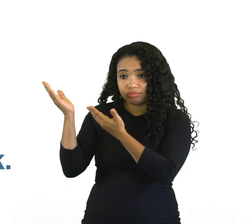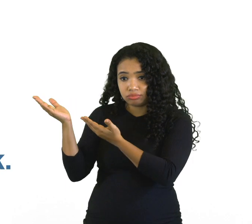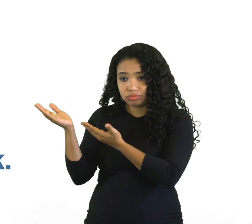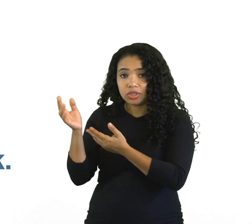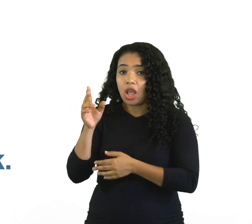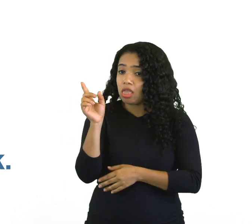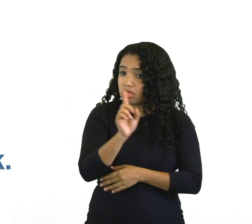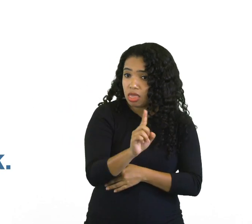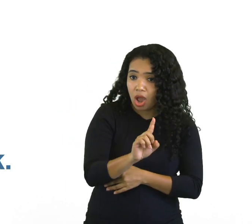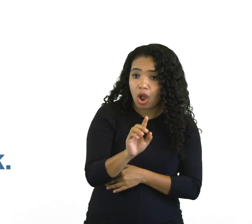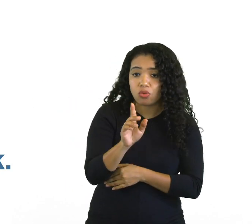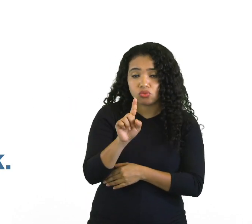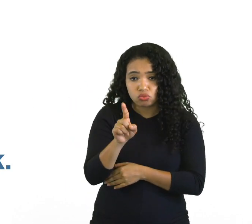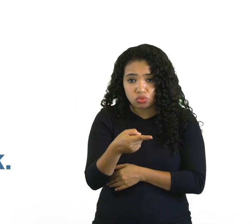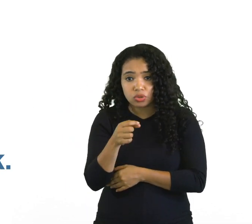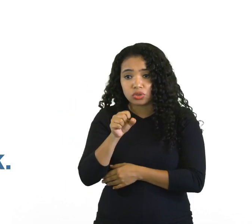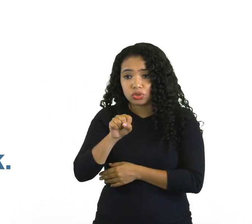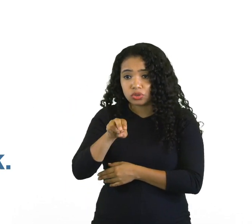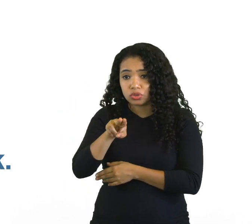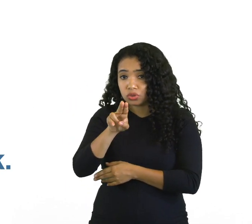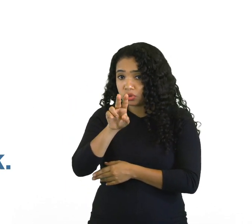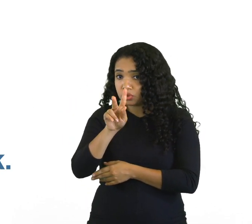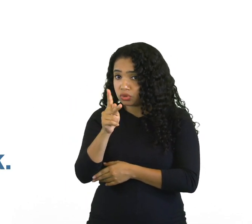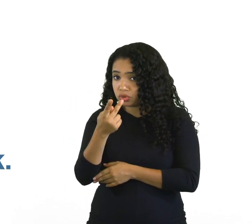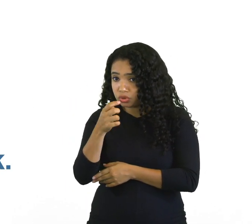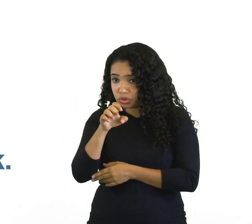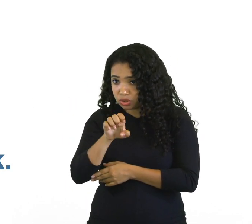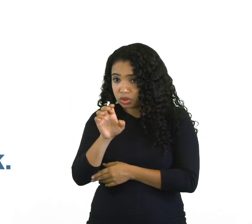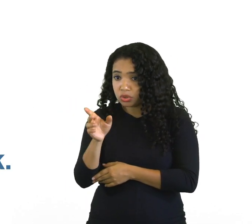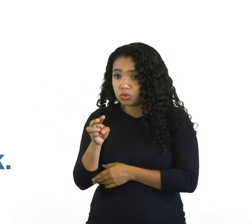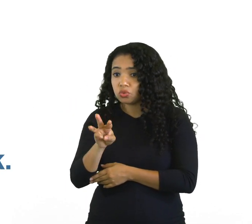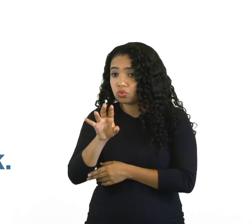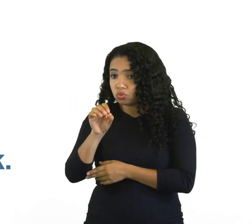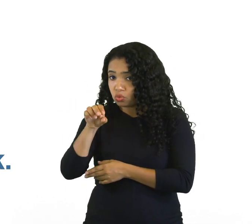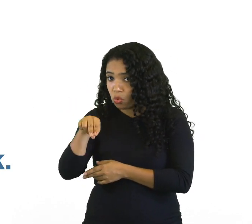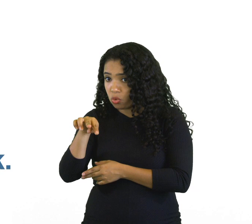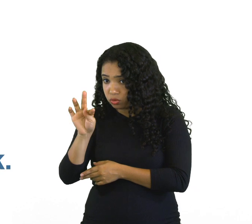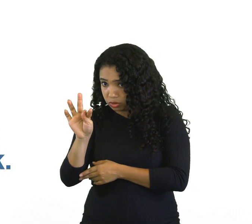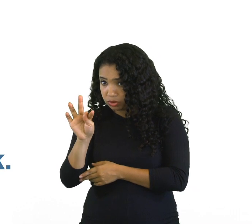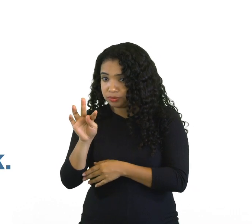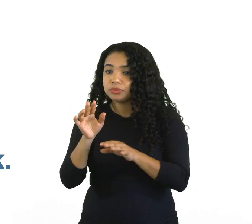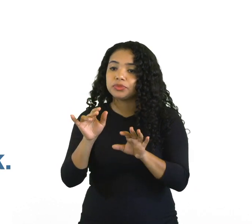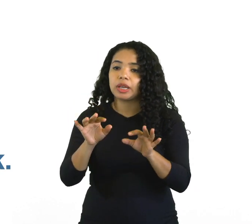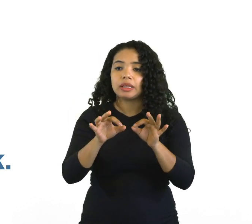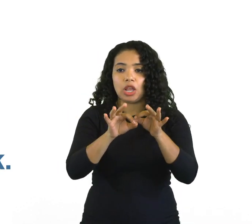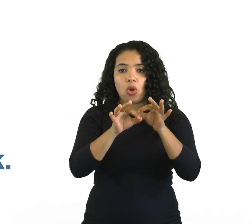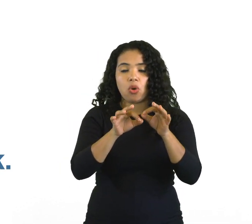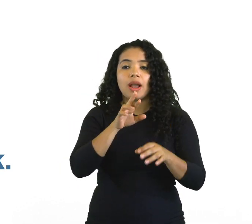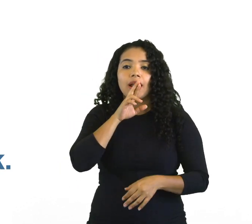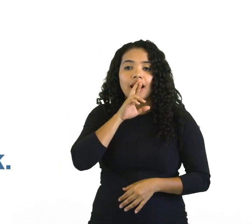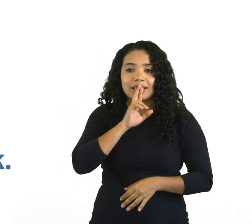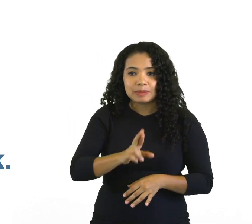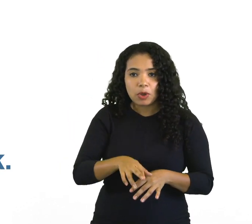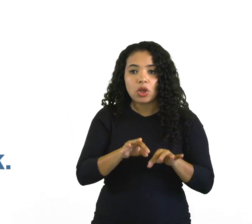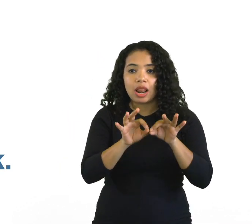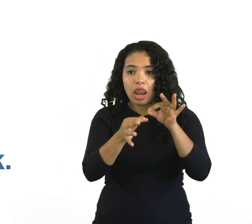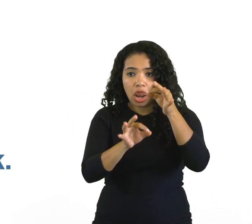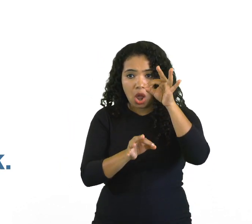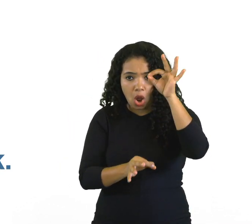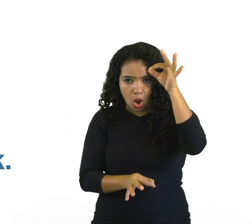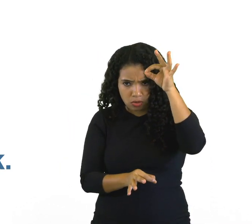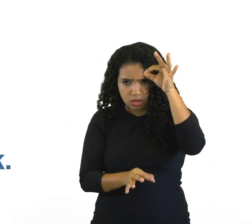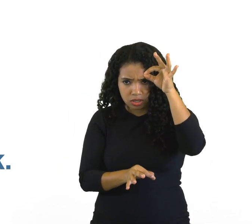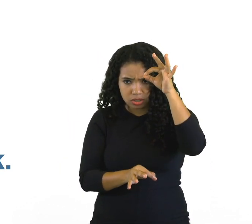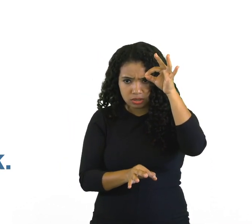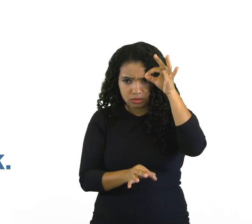Nós utilizamos a forma contraída. Long answer, resposta longa, a mesma pergunta. A pergunta é, will she